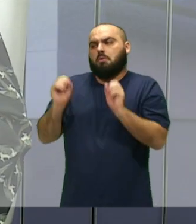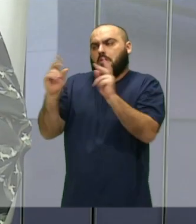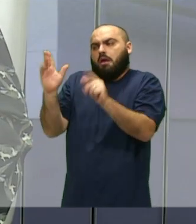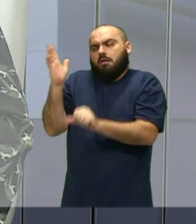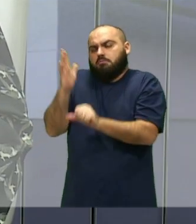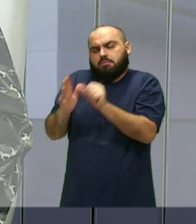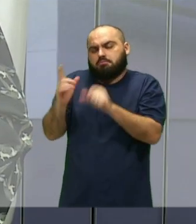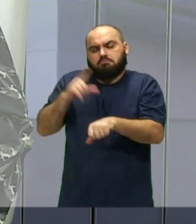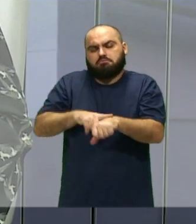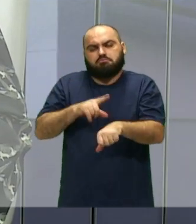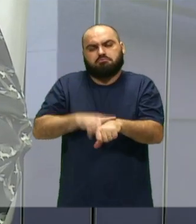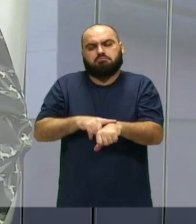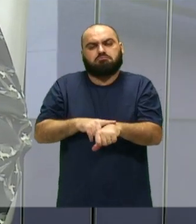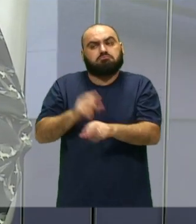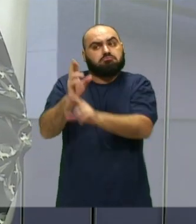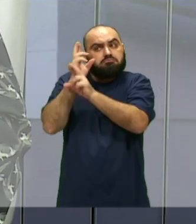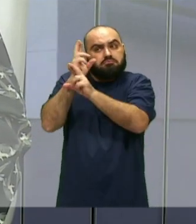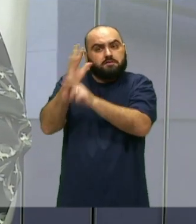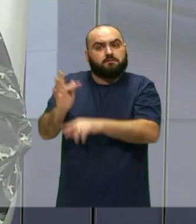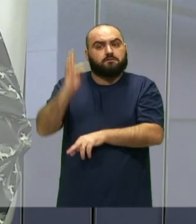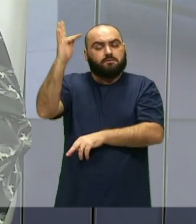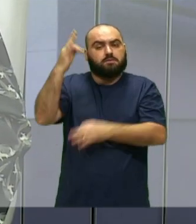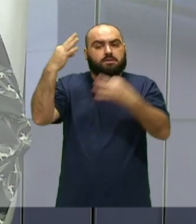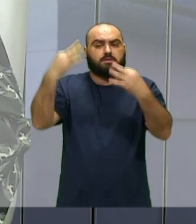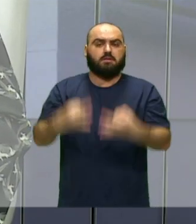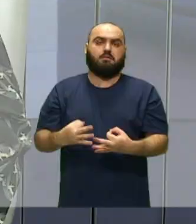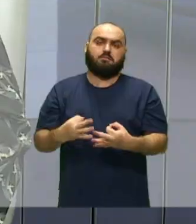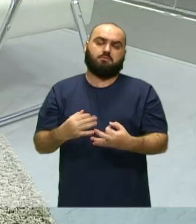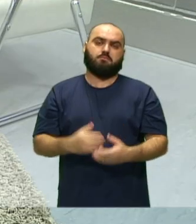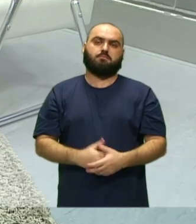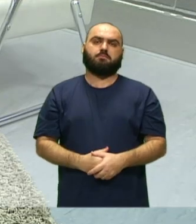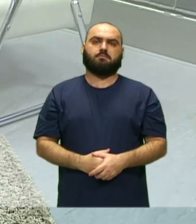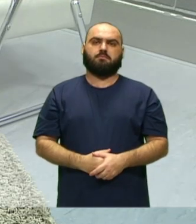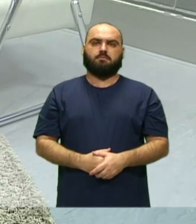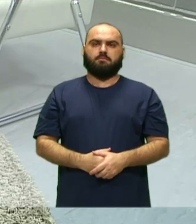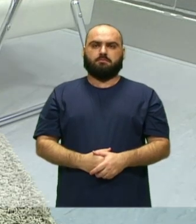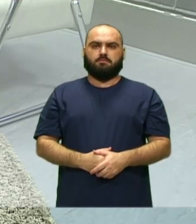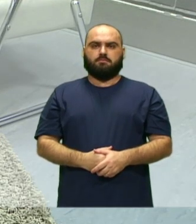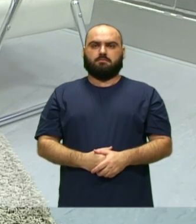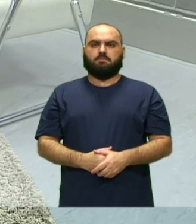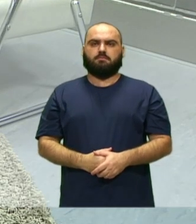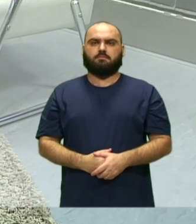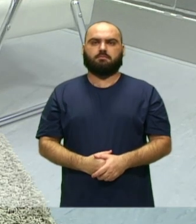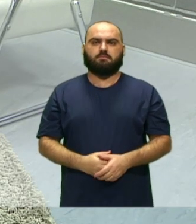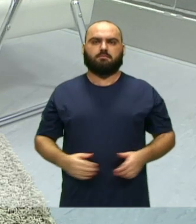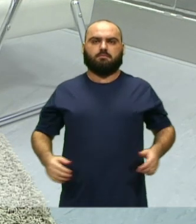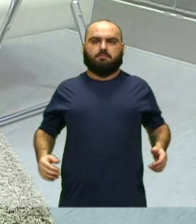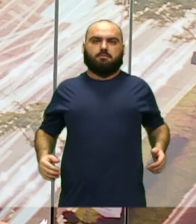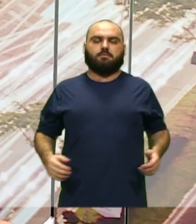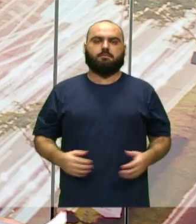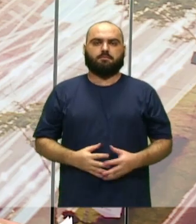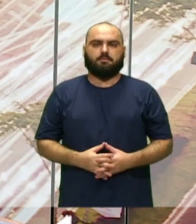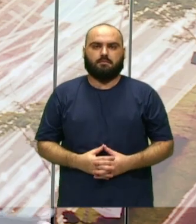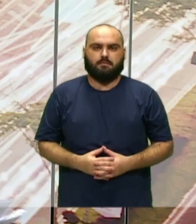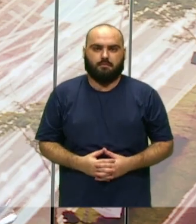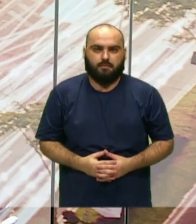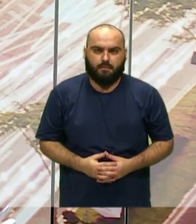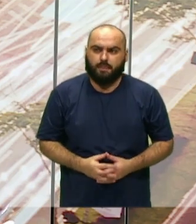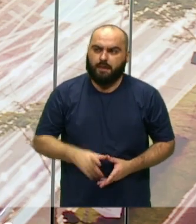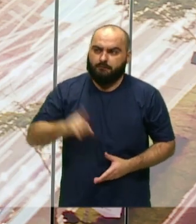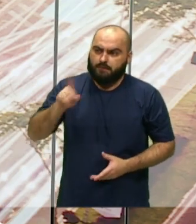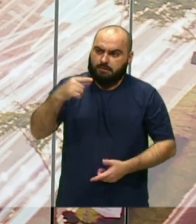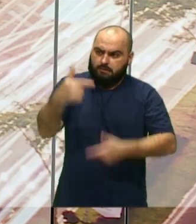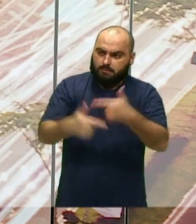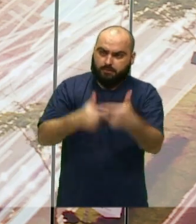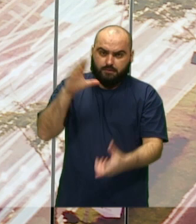primeiro passo, né? Esperemos que dê certo, se a gente puder contribuir. Vereadora, como integrante da Comissão de Cultura e Turismo